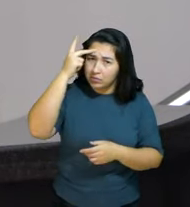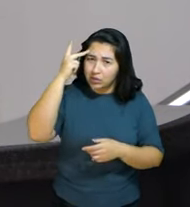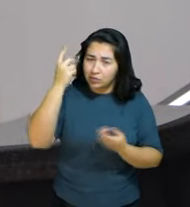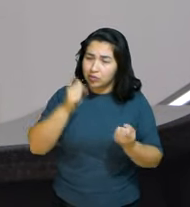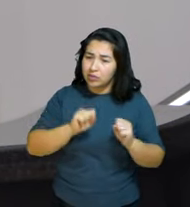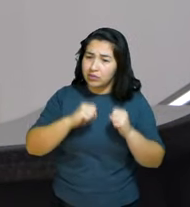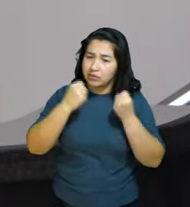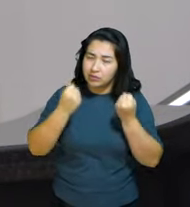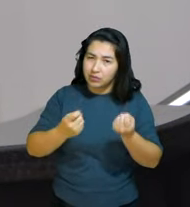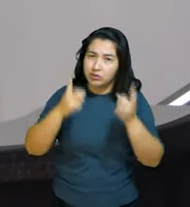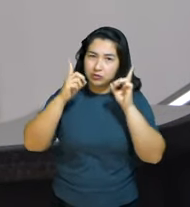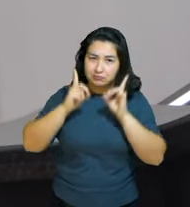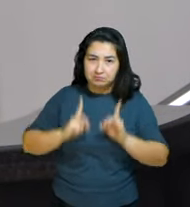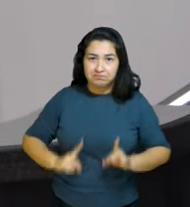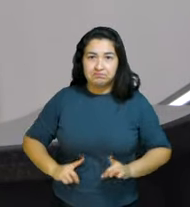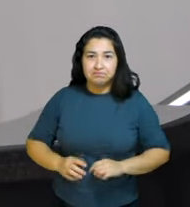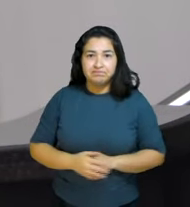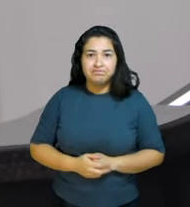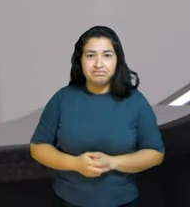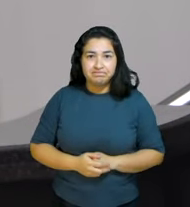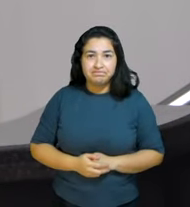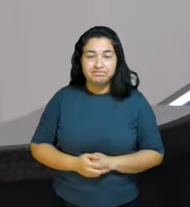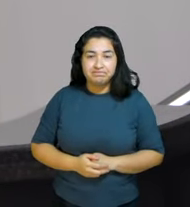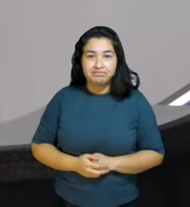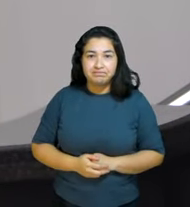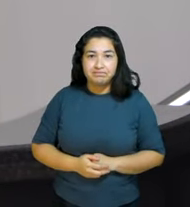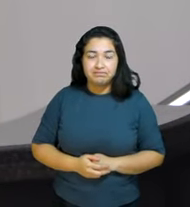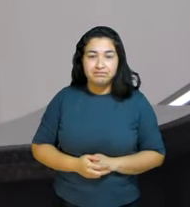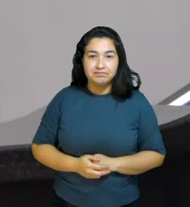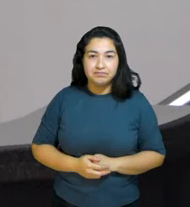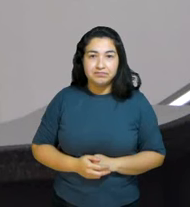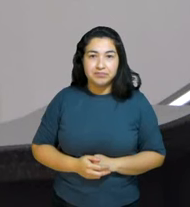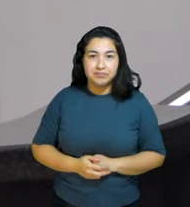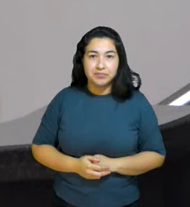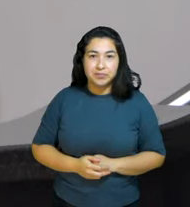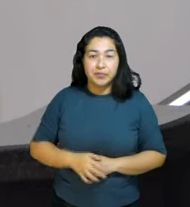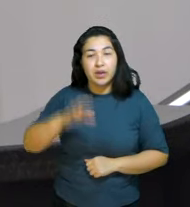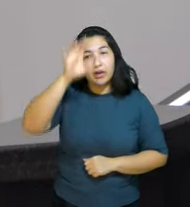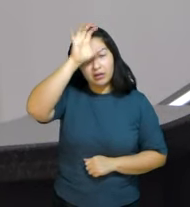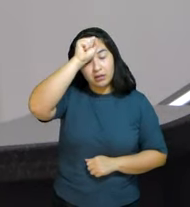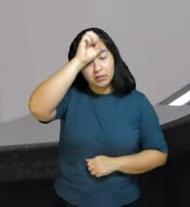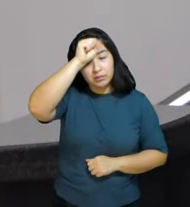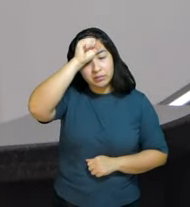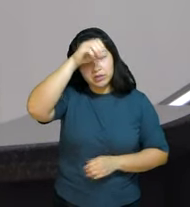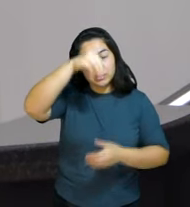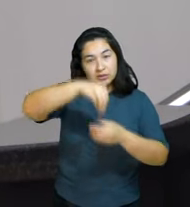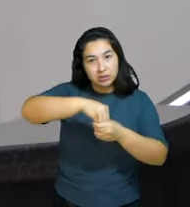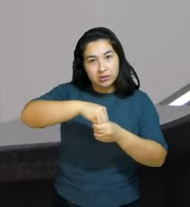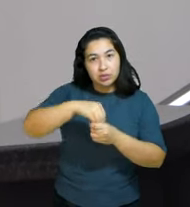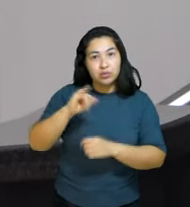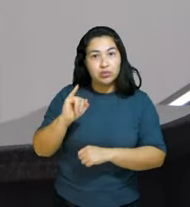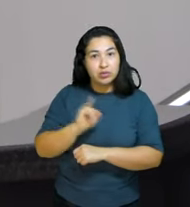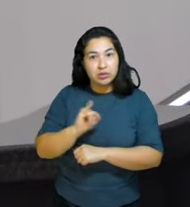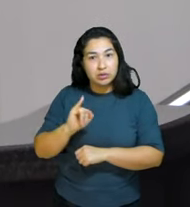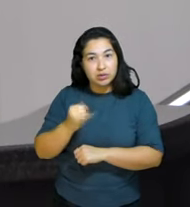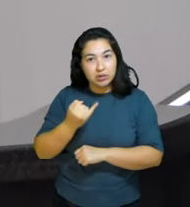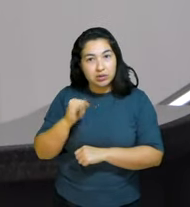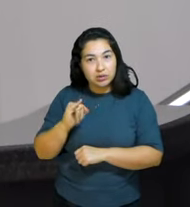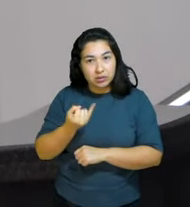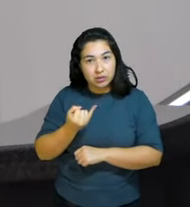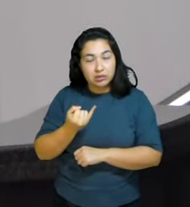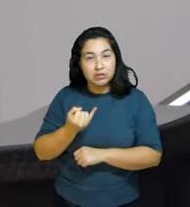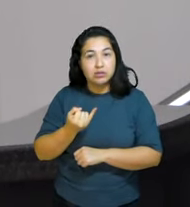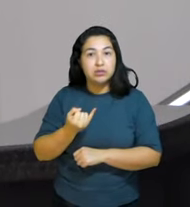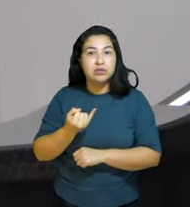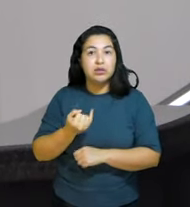ela, surgiram diversas. Né? E aprendemos dentro de Itajaí, criamos leis, criamos